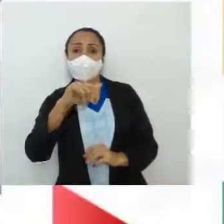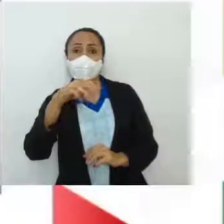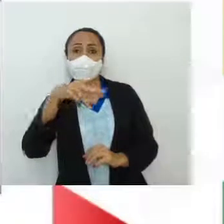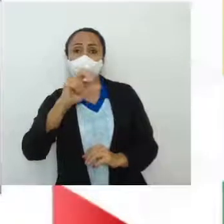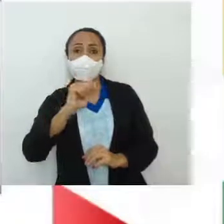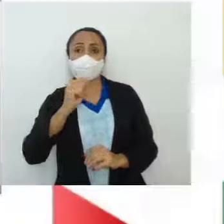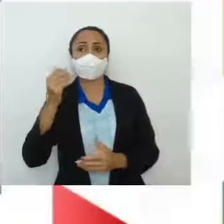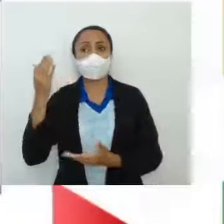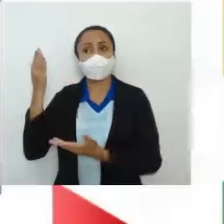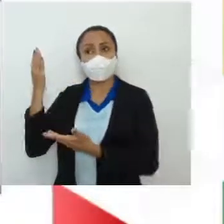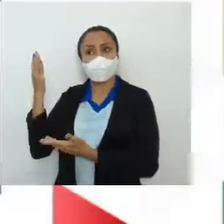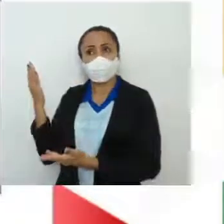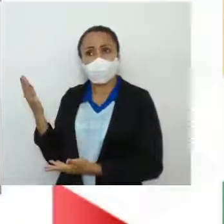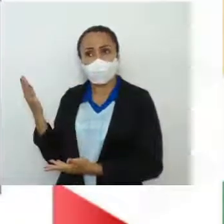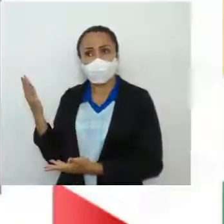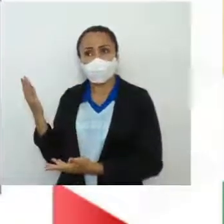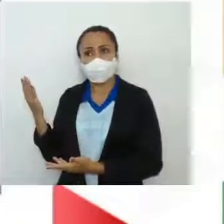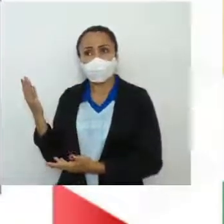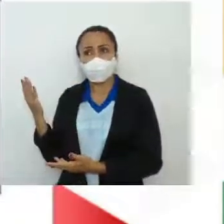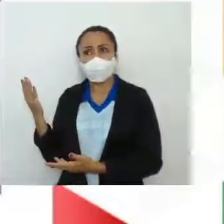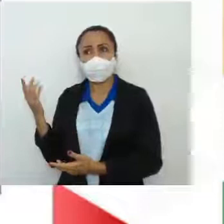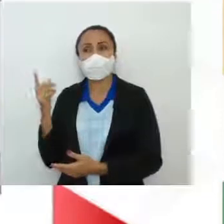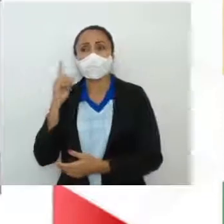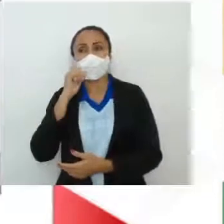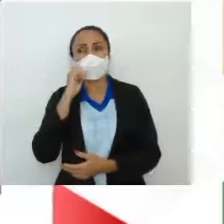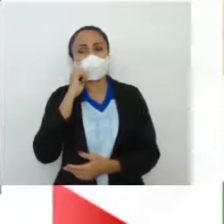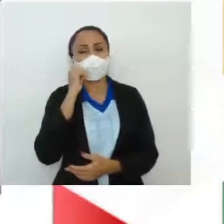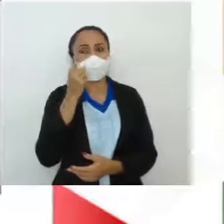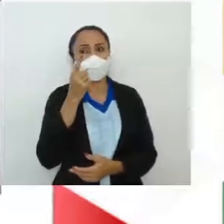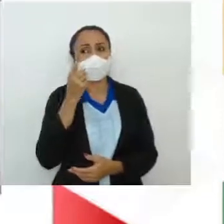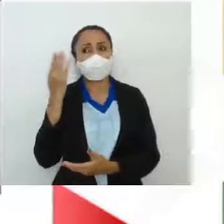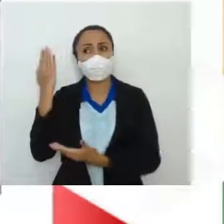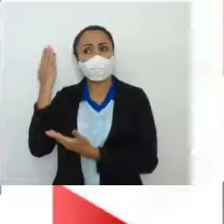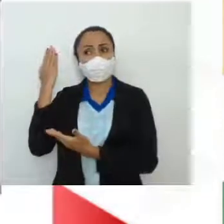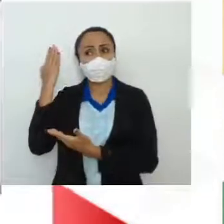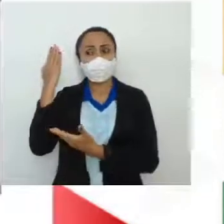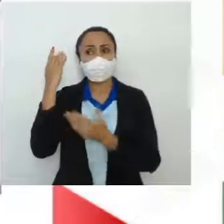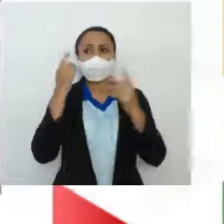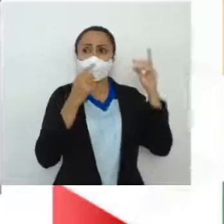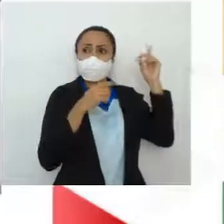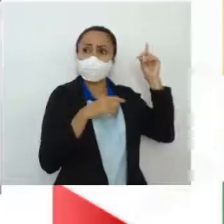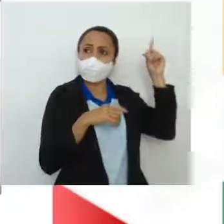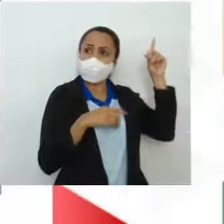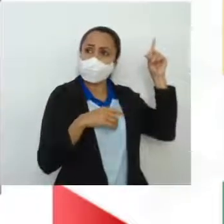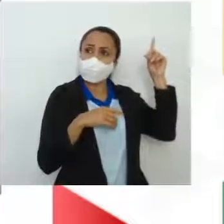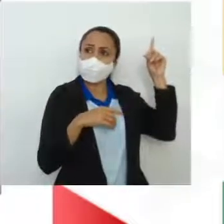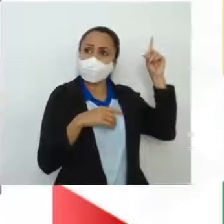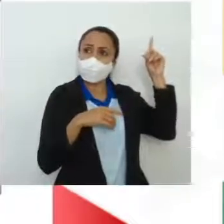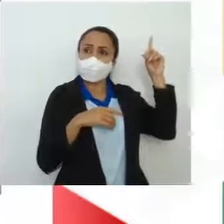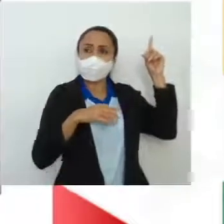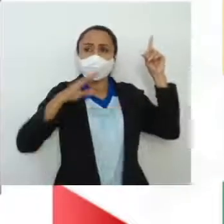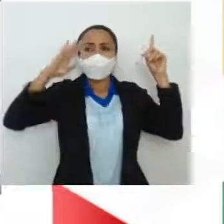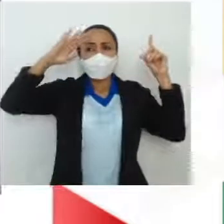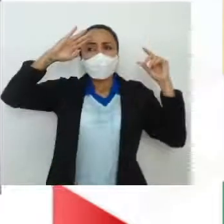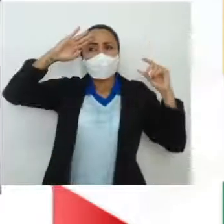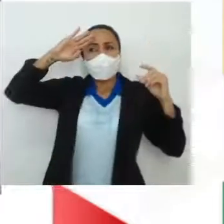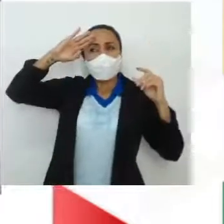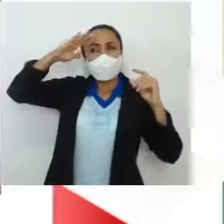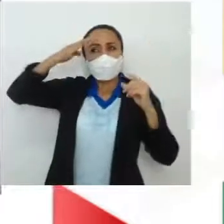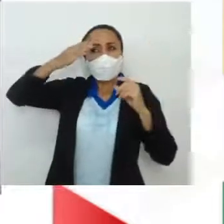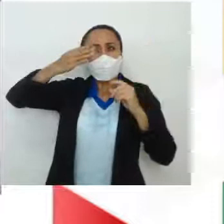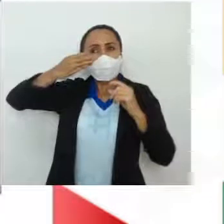esse slide aí. Observa só onde que está o nosso cristalino. O cristalino, ele se